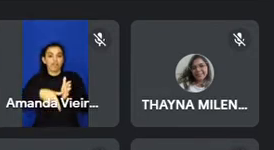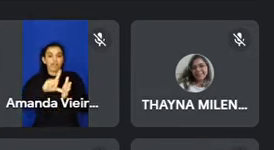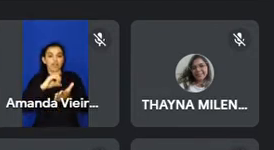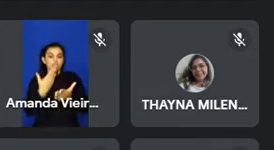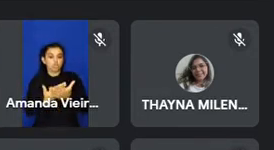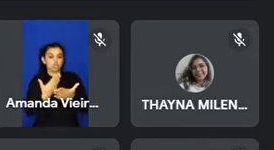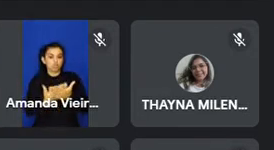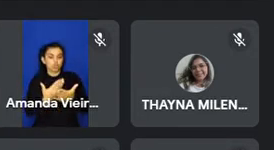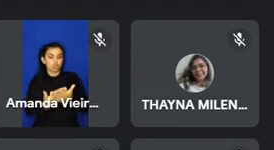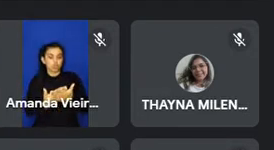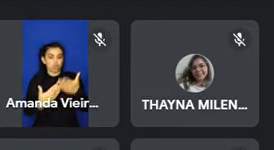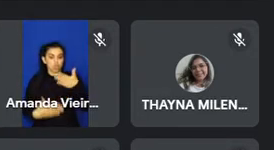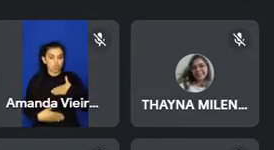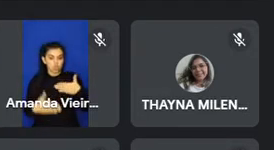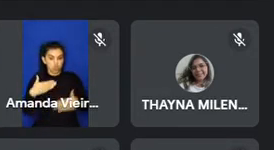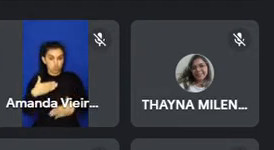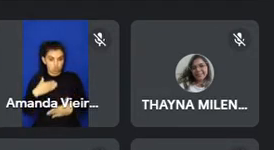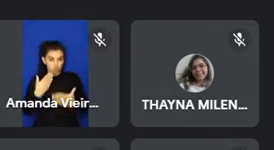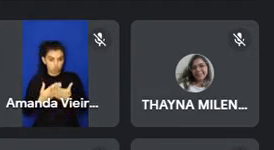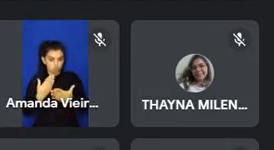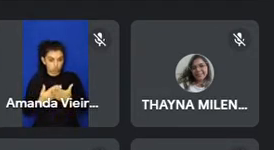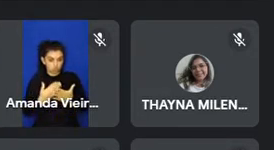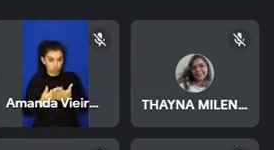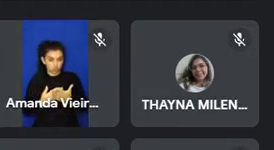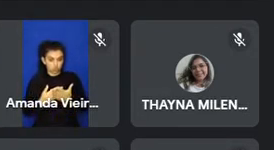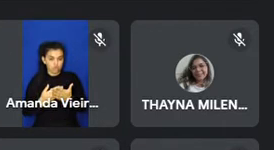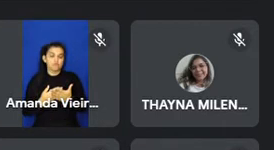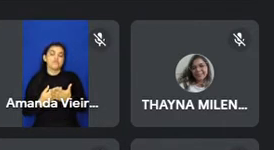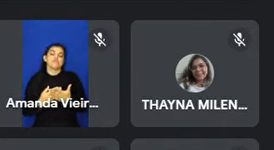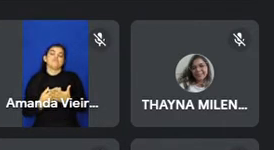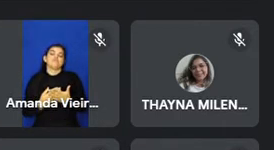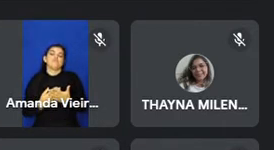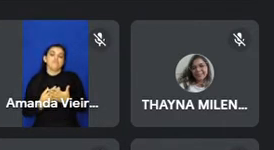ativação dos anticorpos que